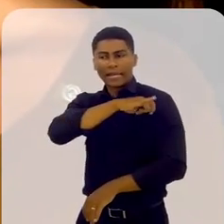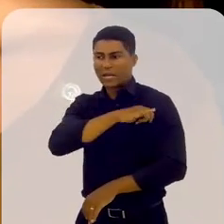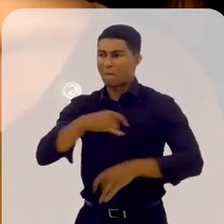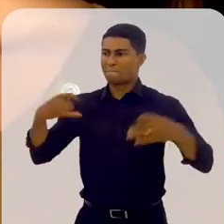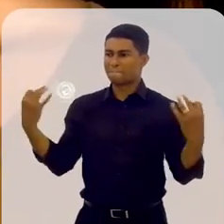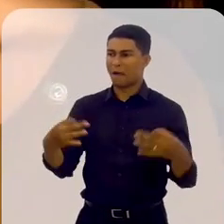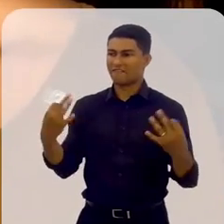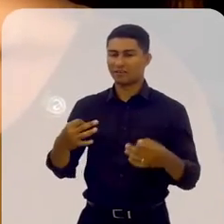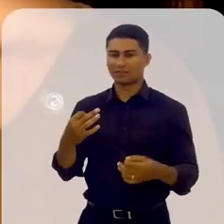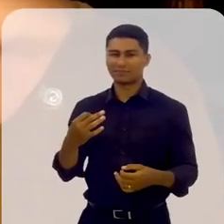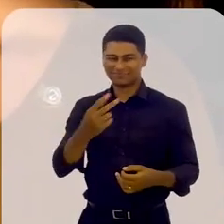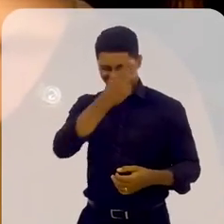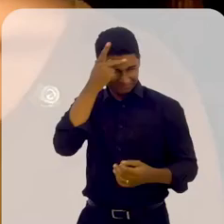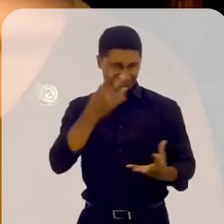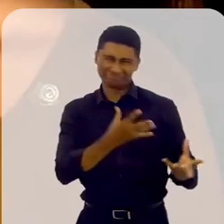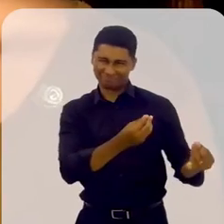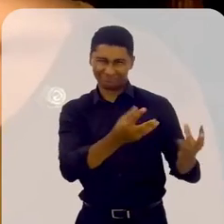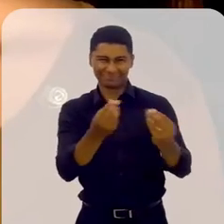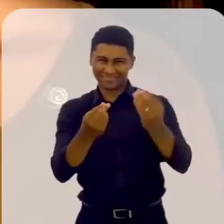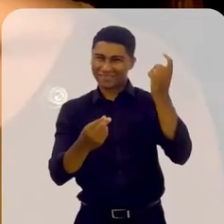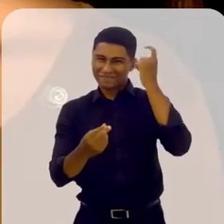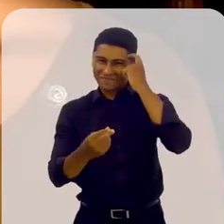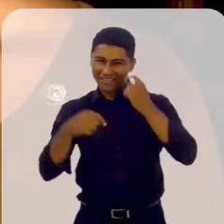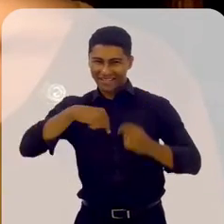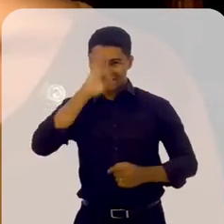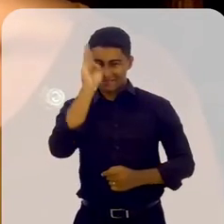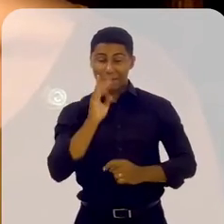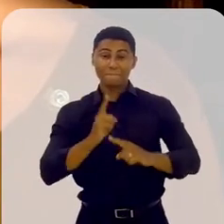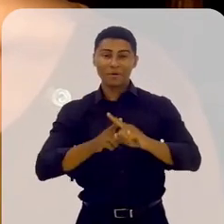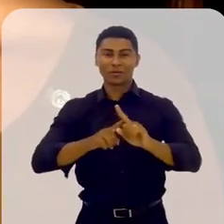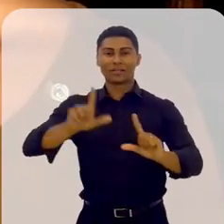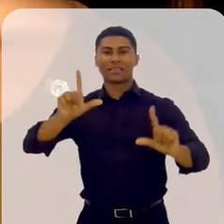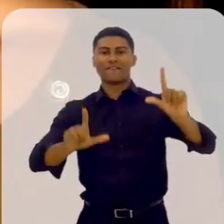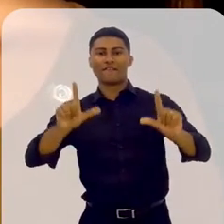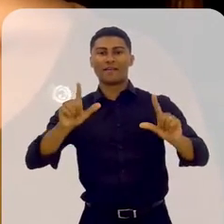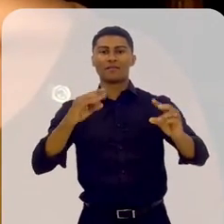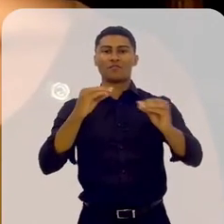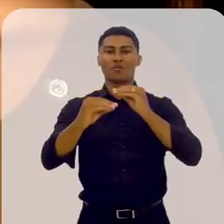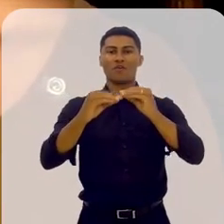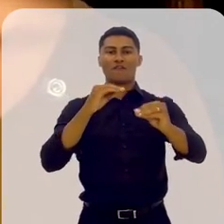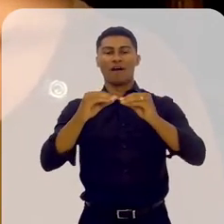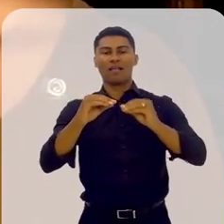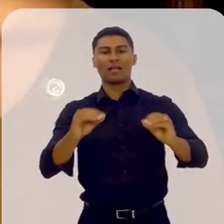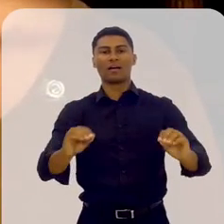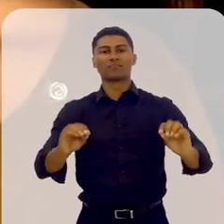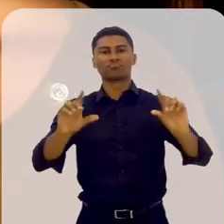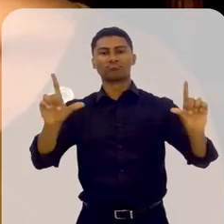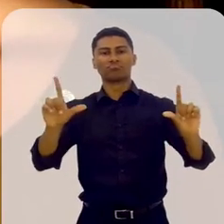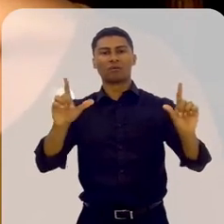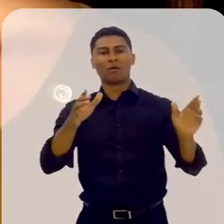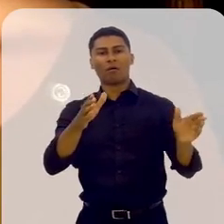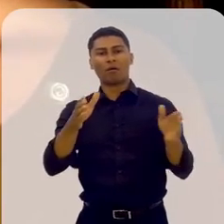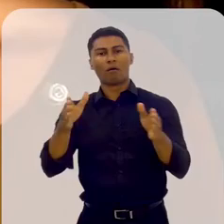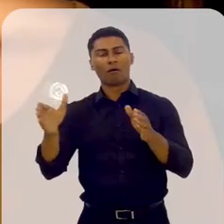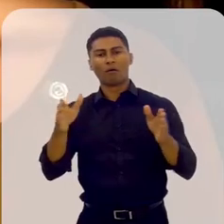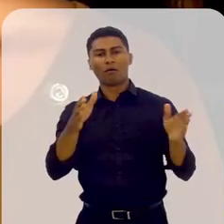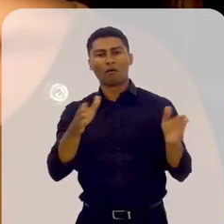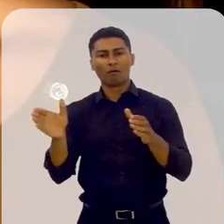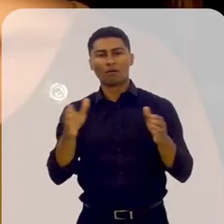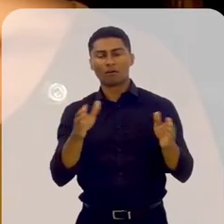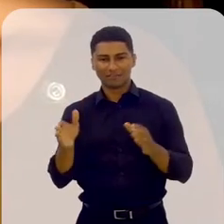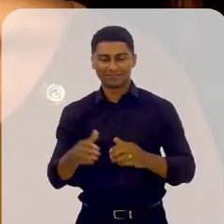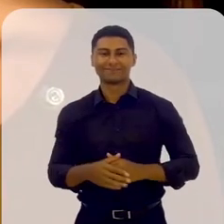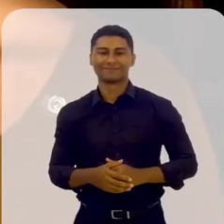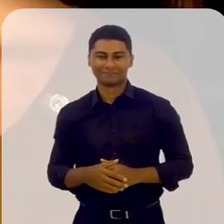ideal, né? Graças à forma que ele aparece na televisão, nas novelas, ainda que não seja da forma